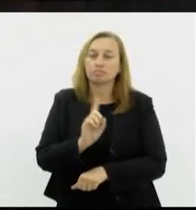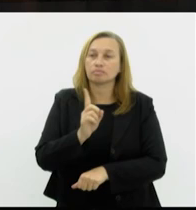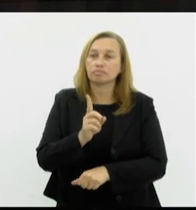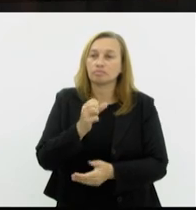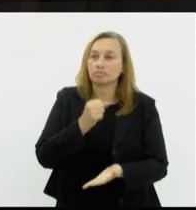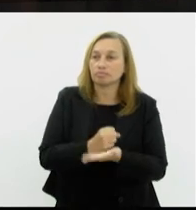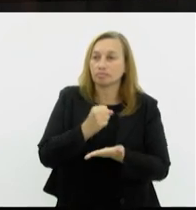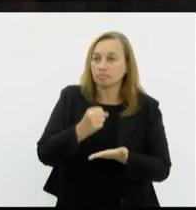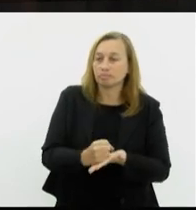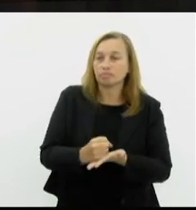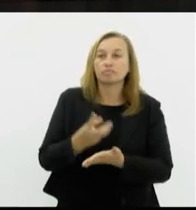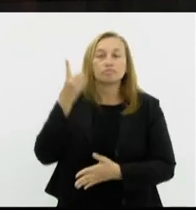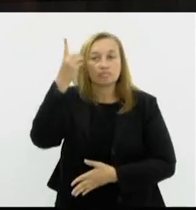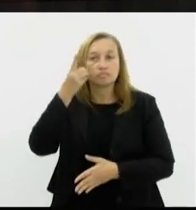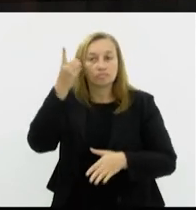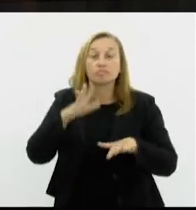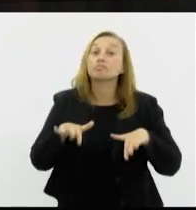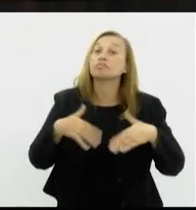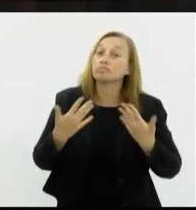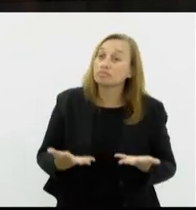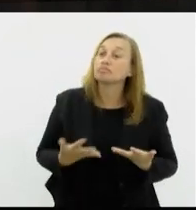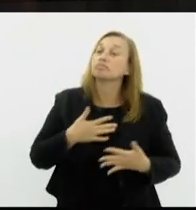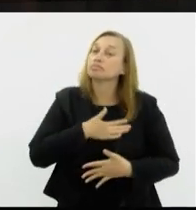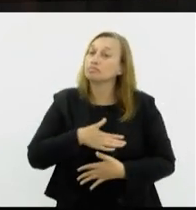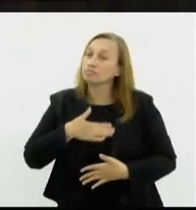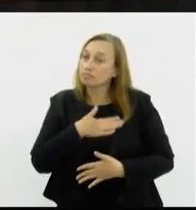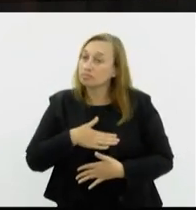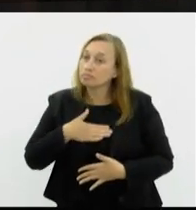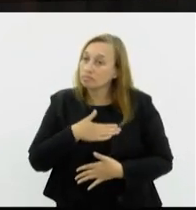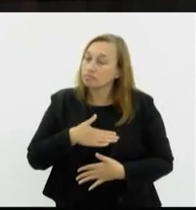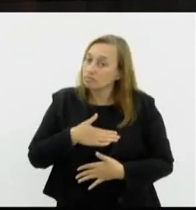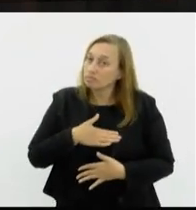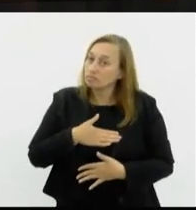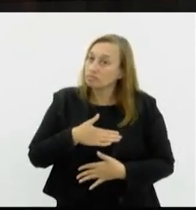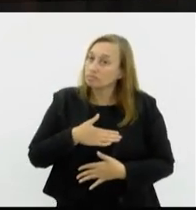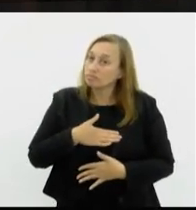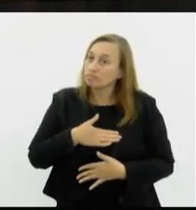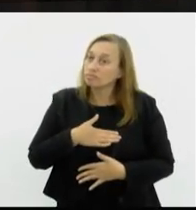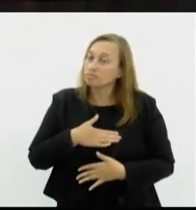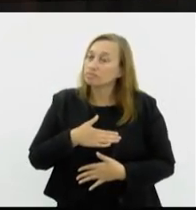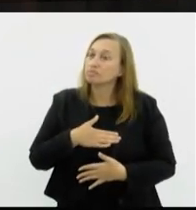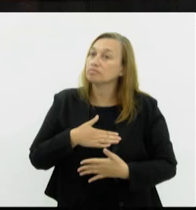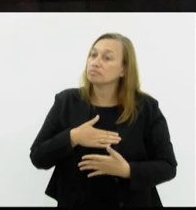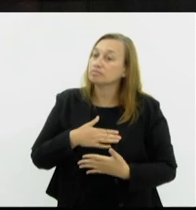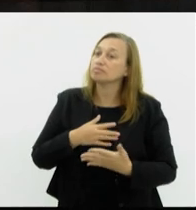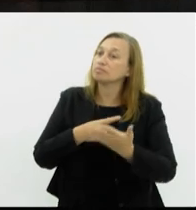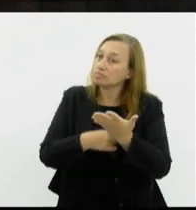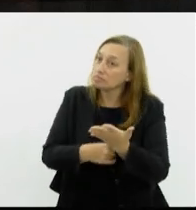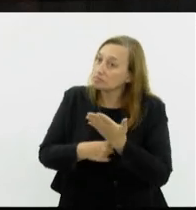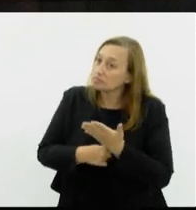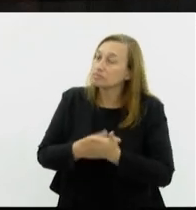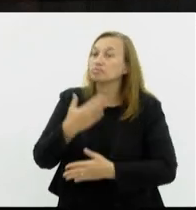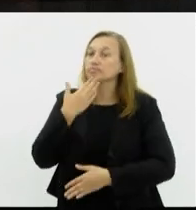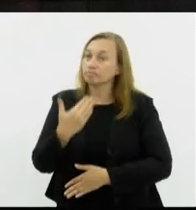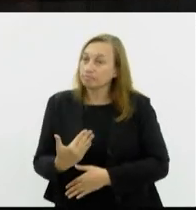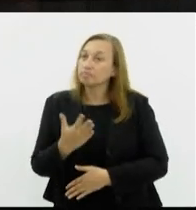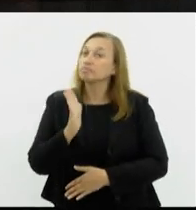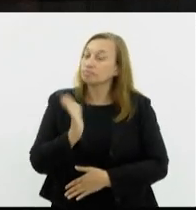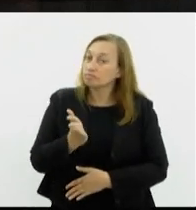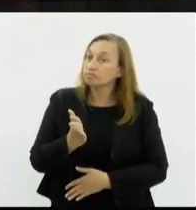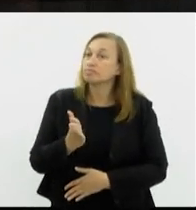de deputado. Então, eu gostaria de estar sendo atendida na minha solicitação, que já